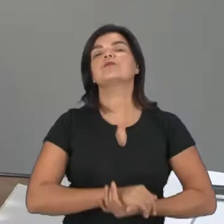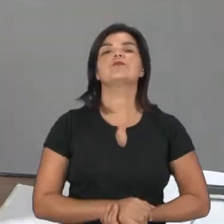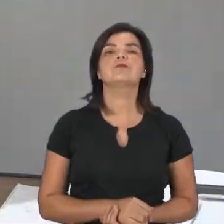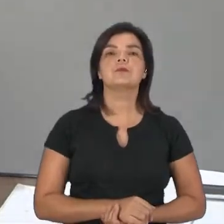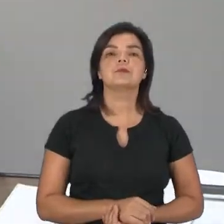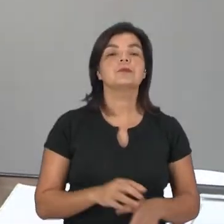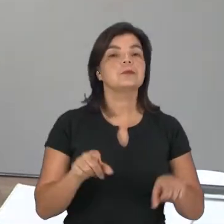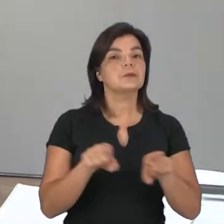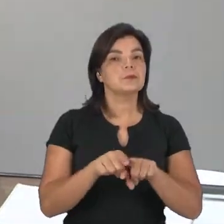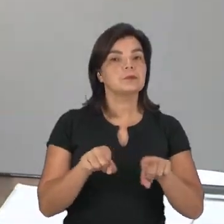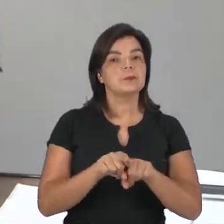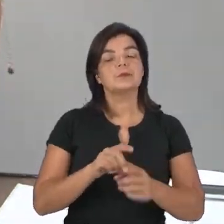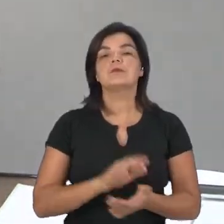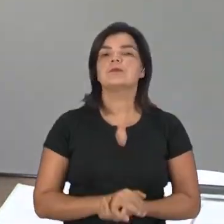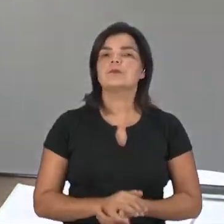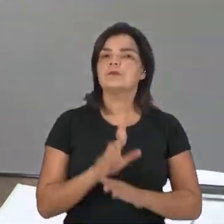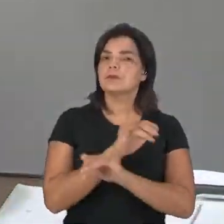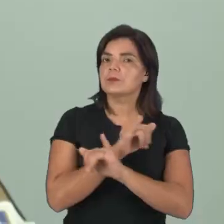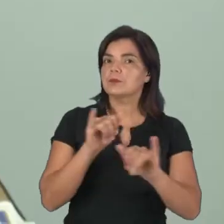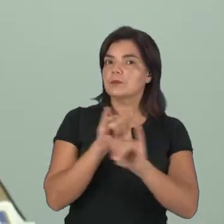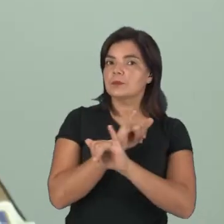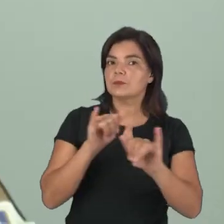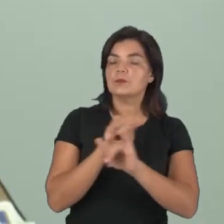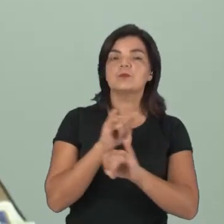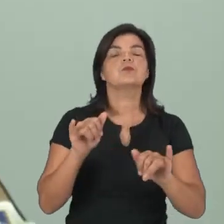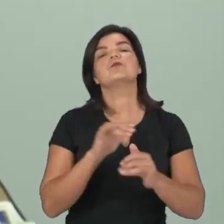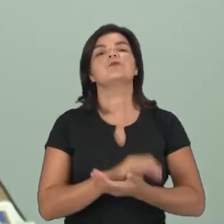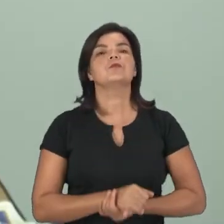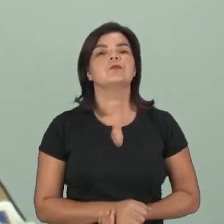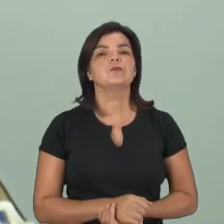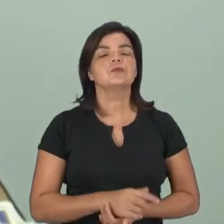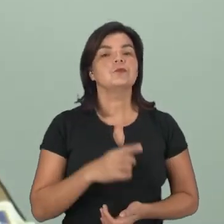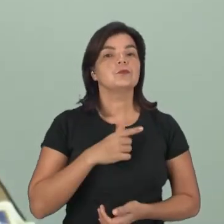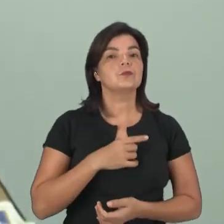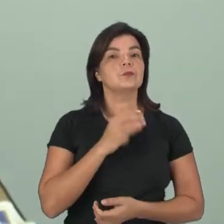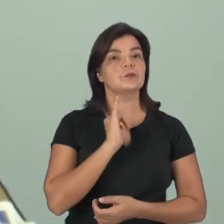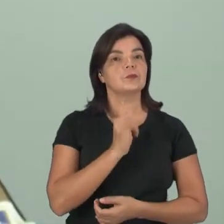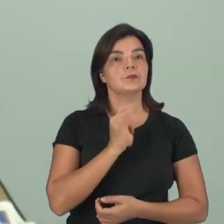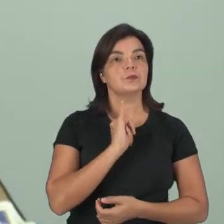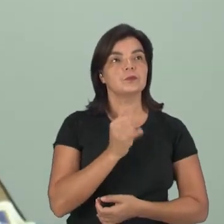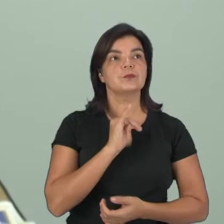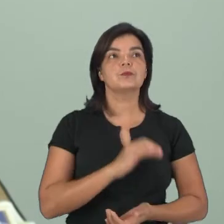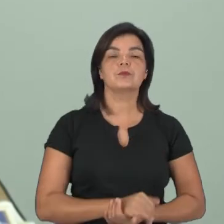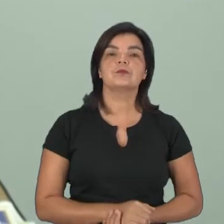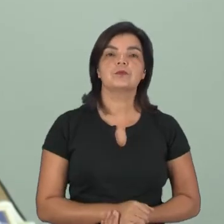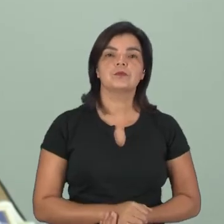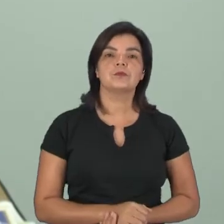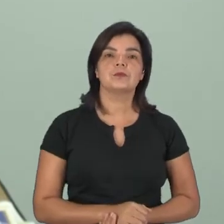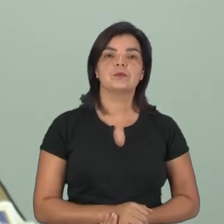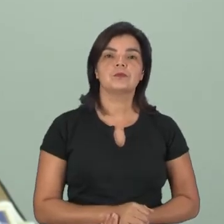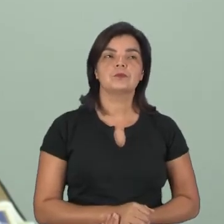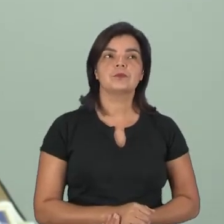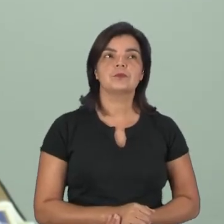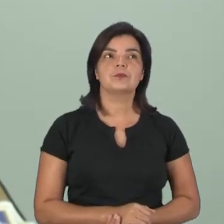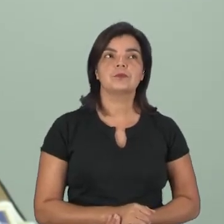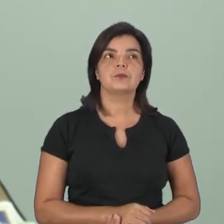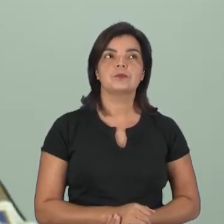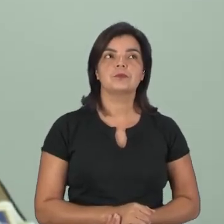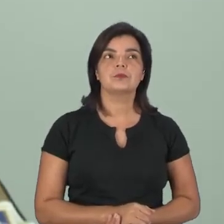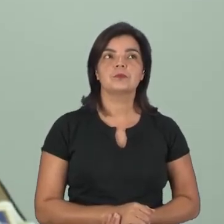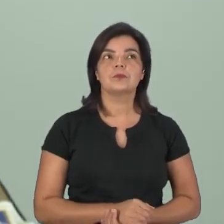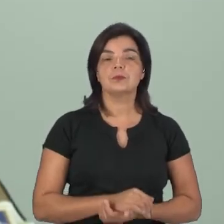aqui também tem muitas informações e tem anúncios em Há